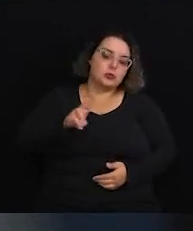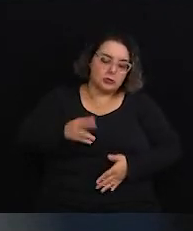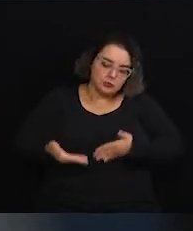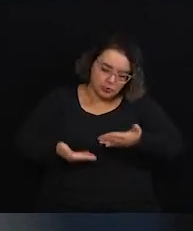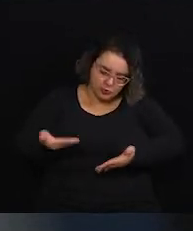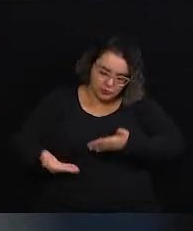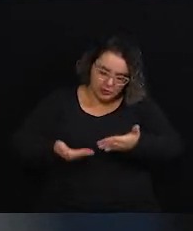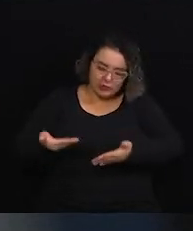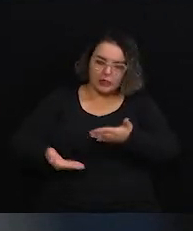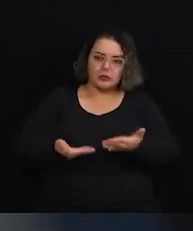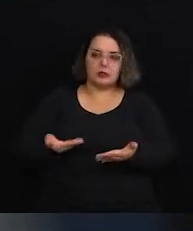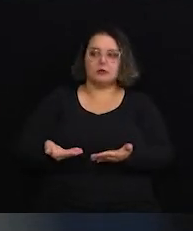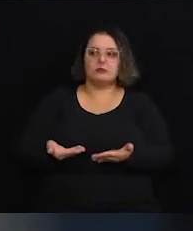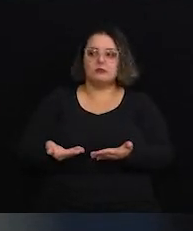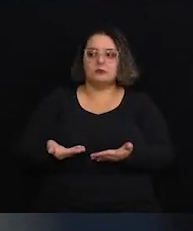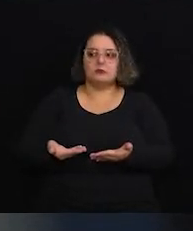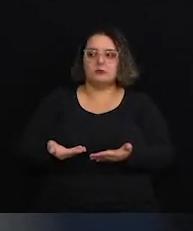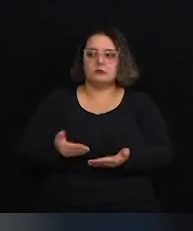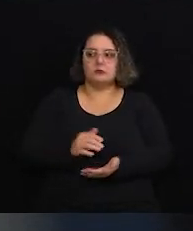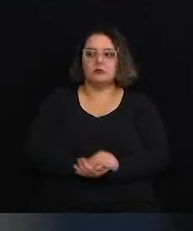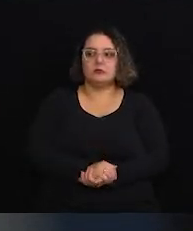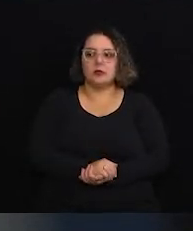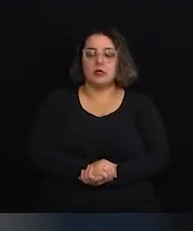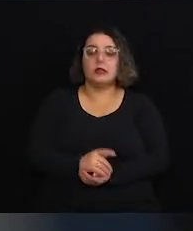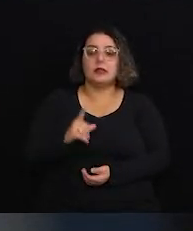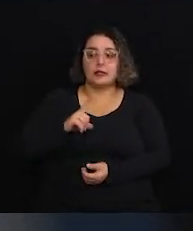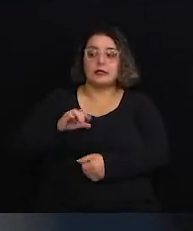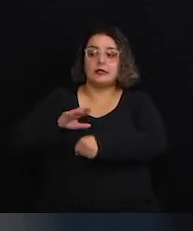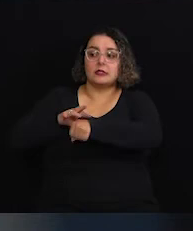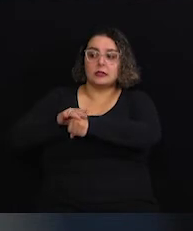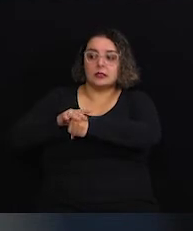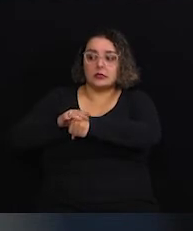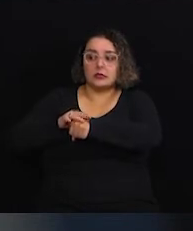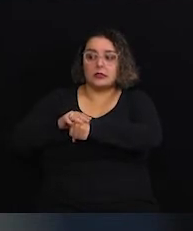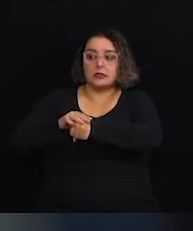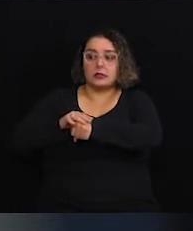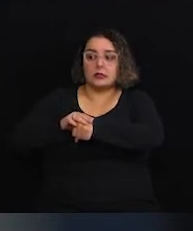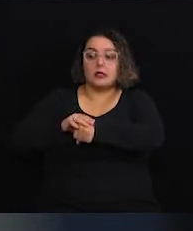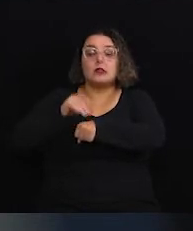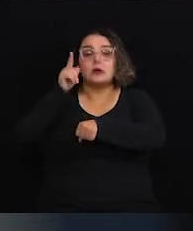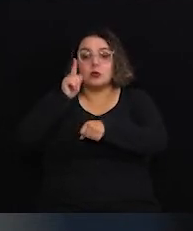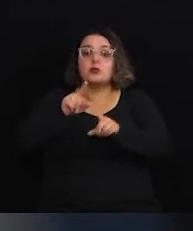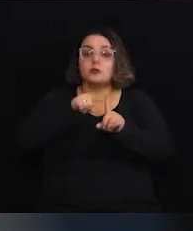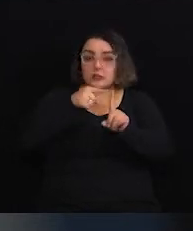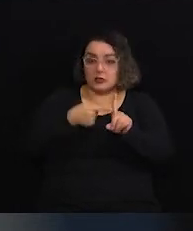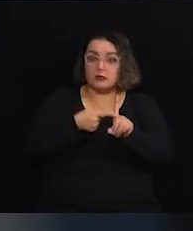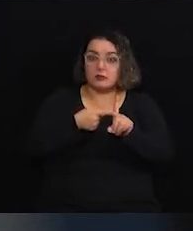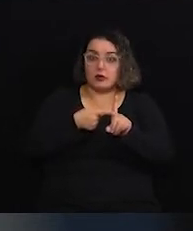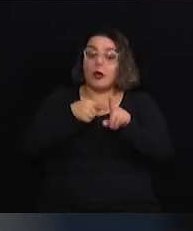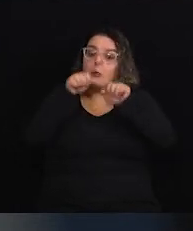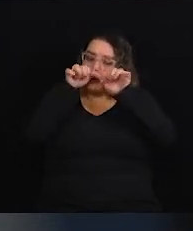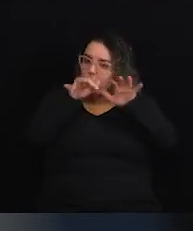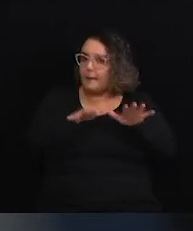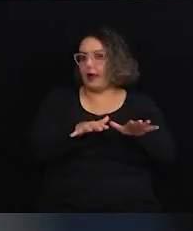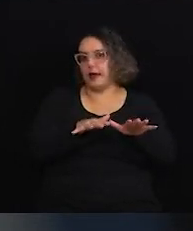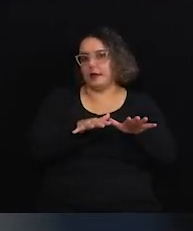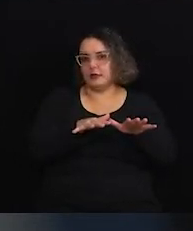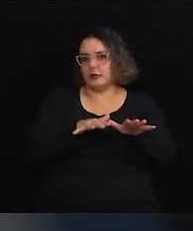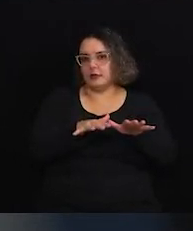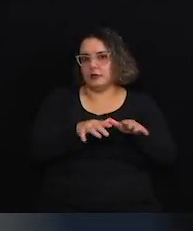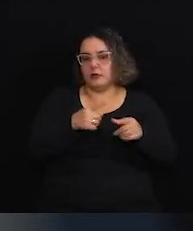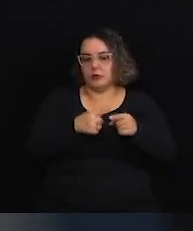mulheres, né? Então, a gente até brinca, quem tem endometriose consegue engravidar, que é uma bênção, né? Porque elas não estão sendo, entre aspas,